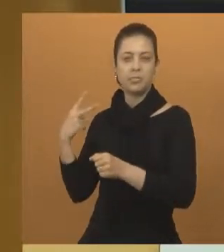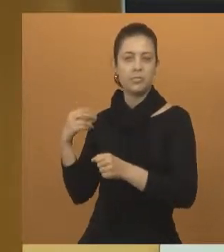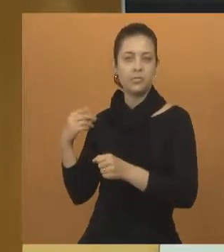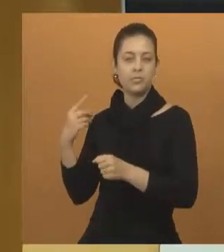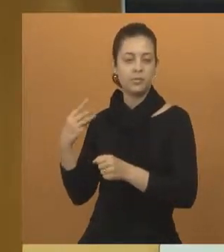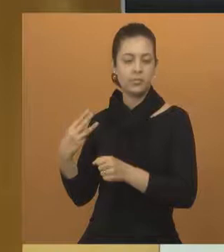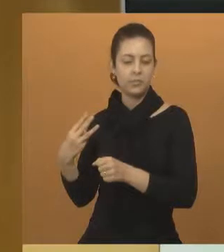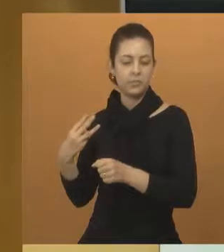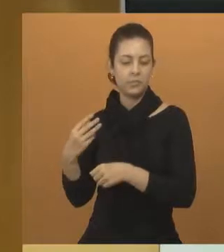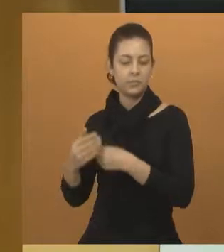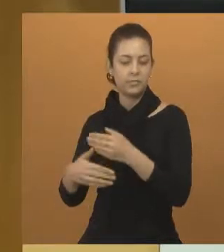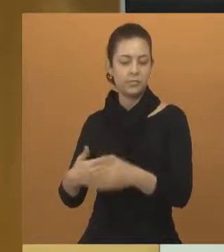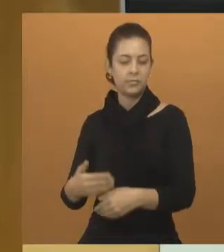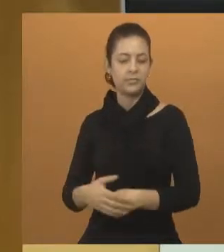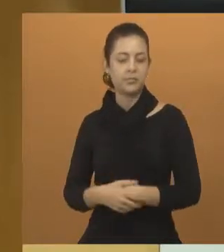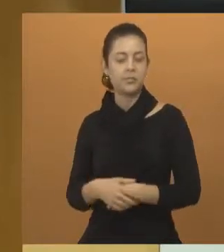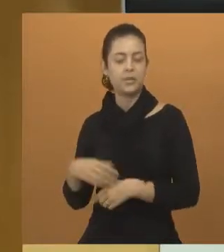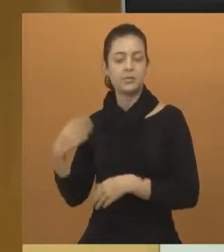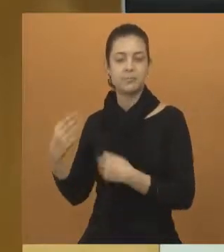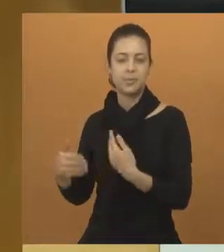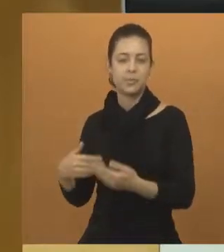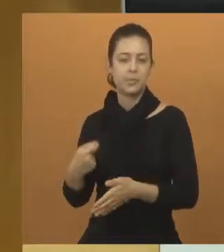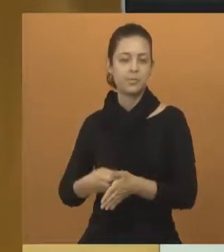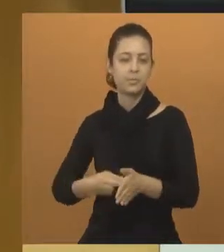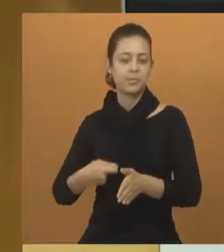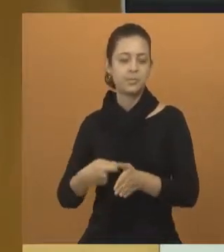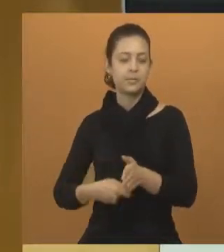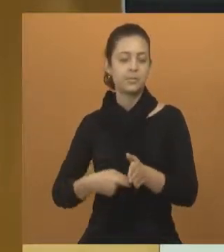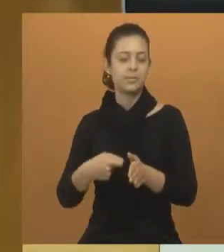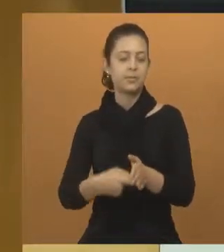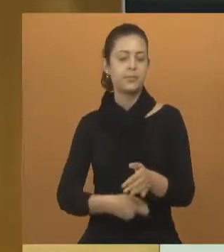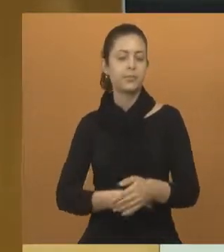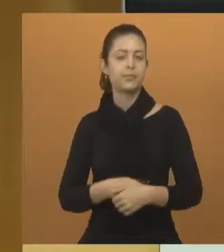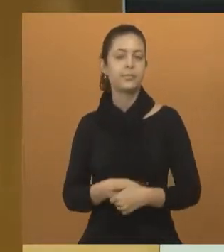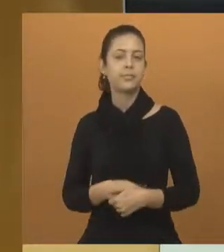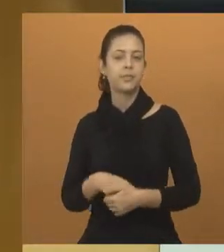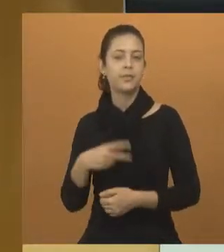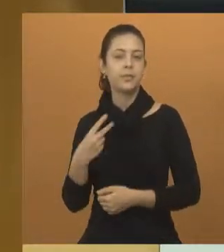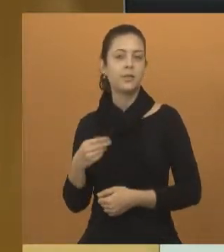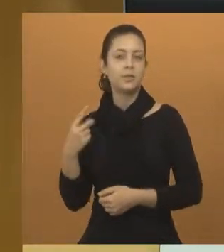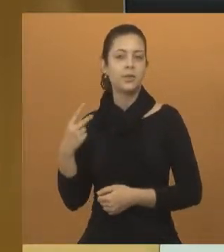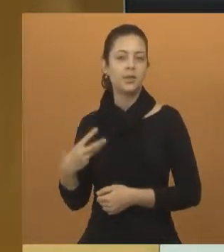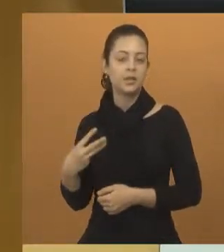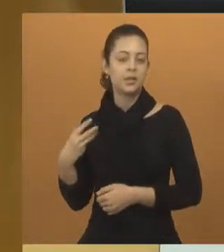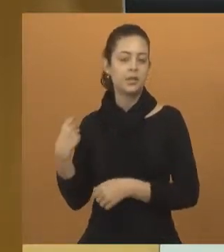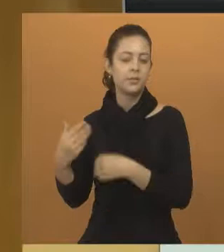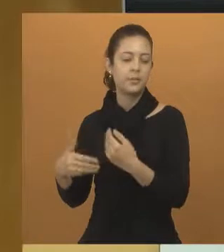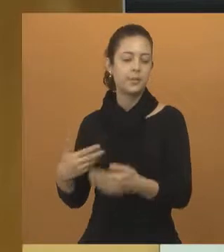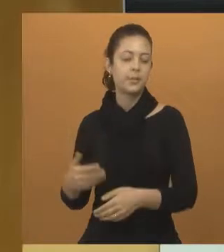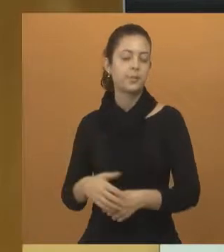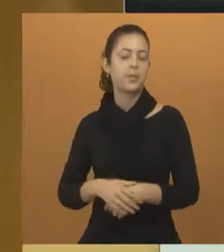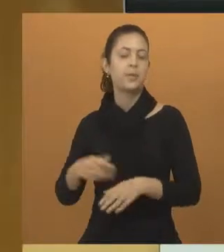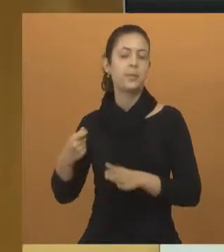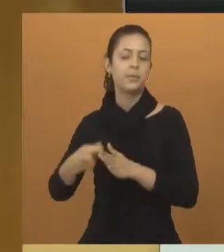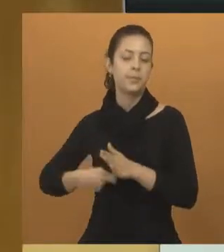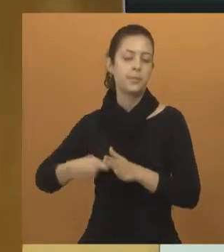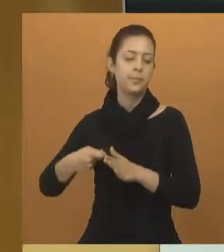2013, né, Flávio? Nós estamos nessa luta. Desde 2013 nós